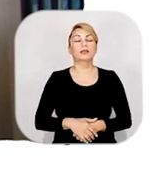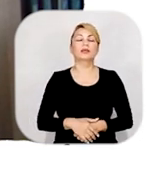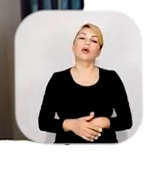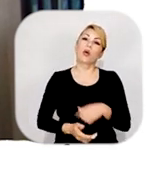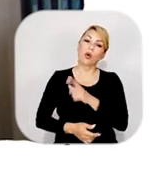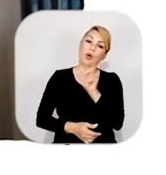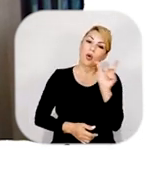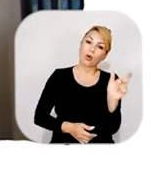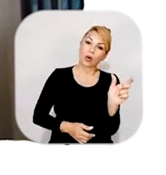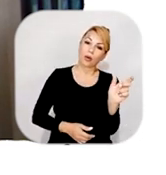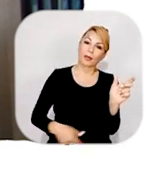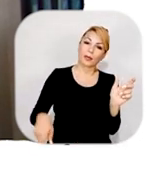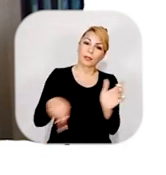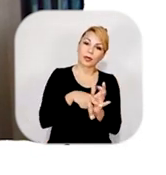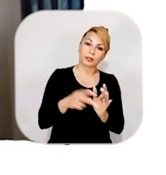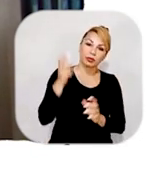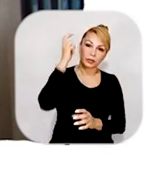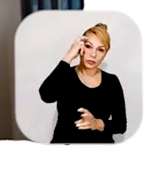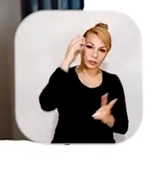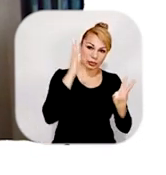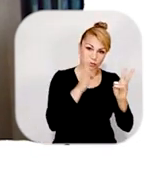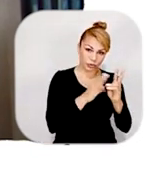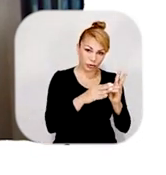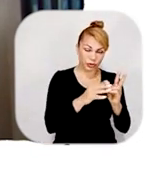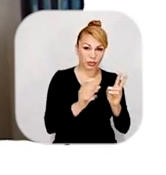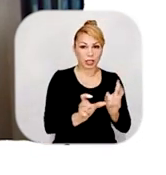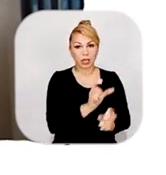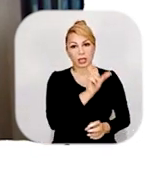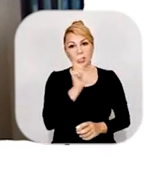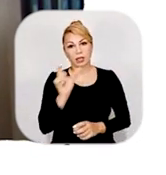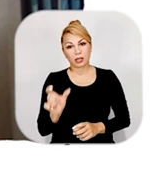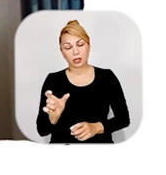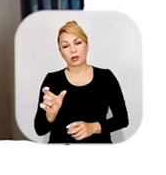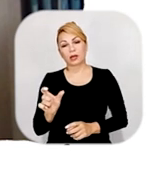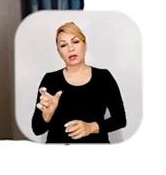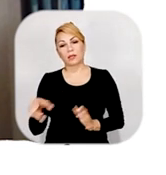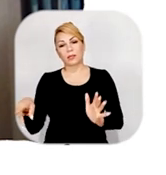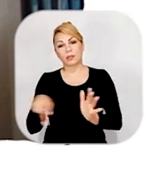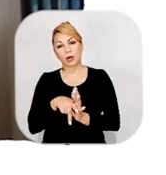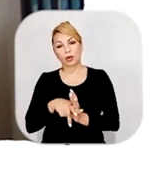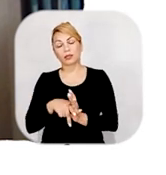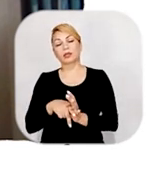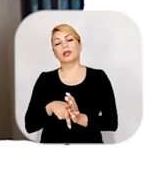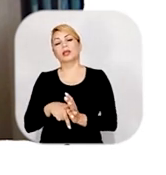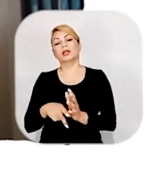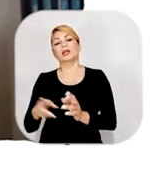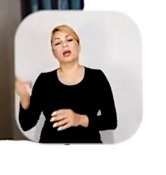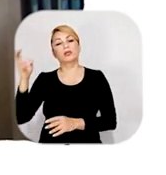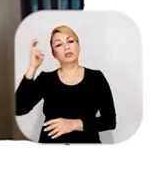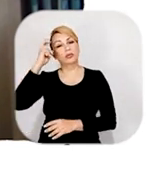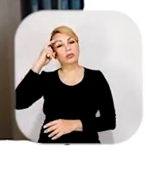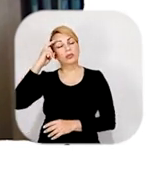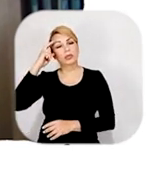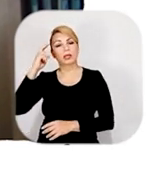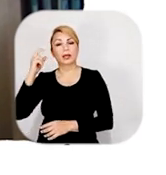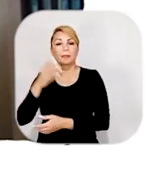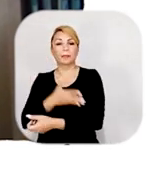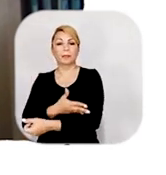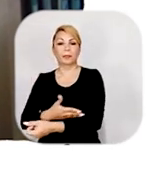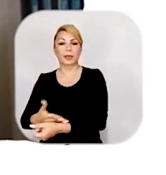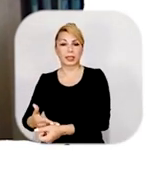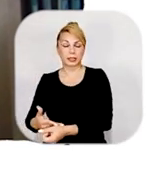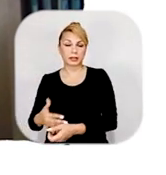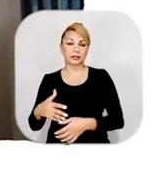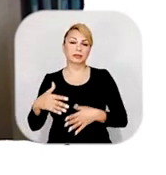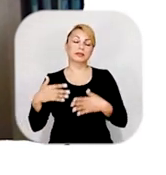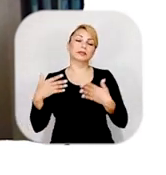muito marcante, né? E a outra coisa que depois, escutando, eu só pude fazer a decupagem